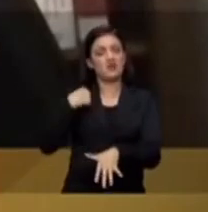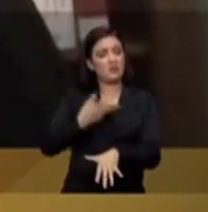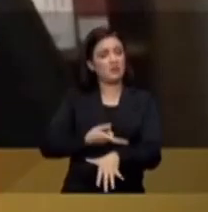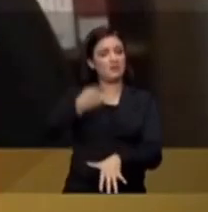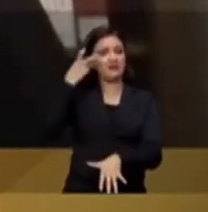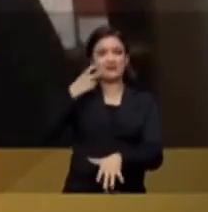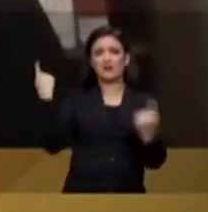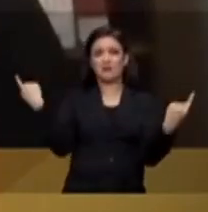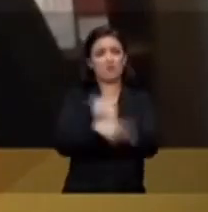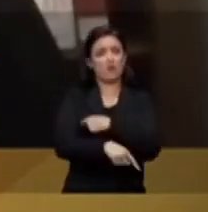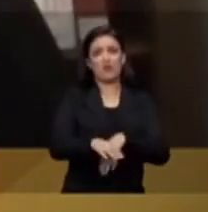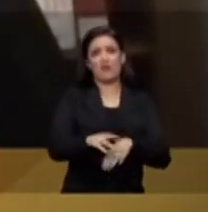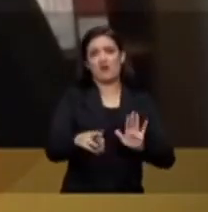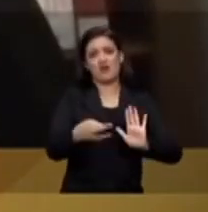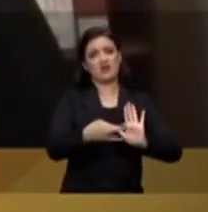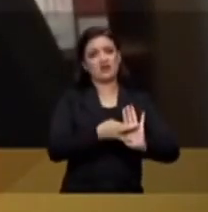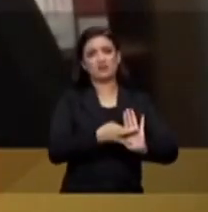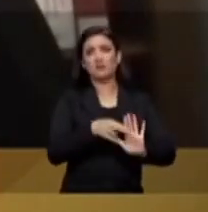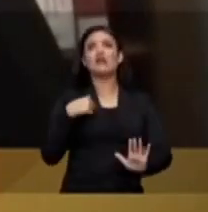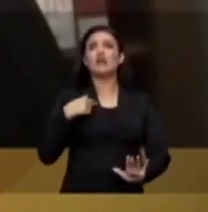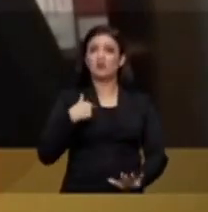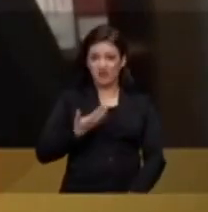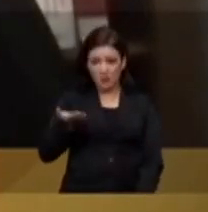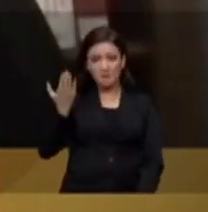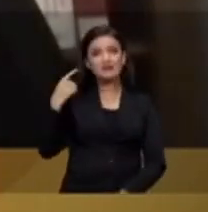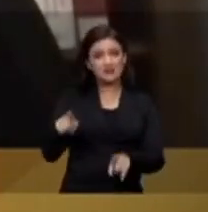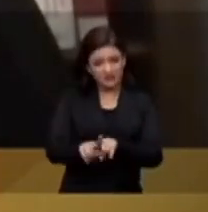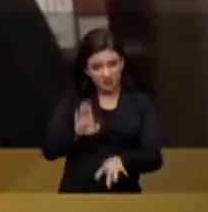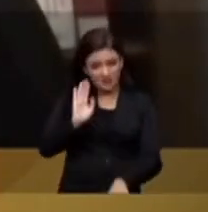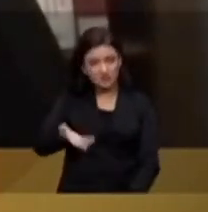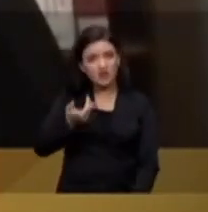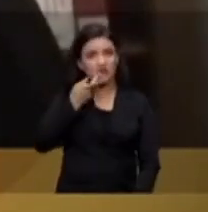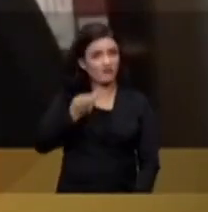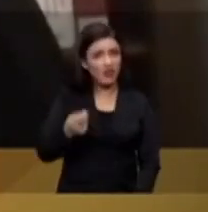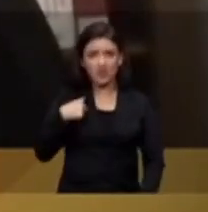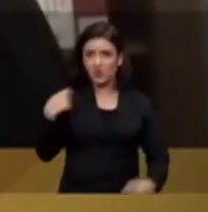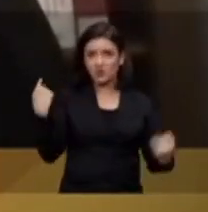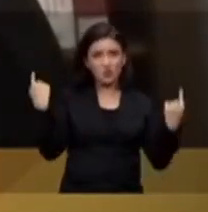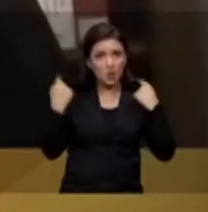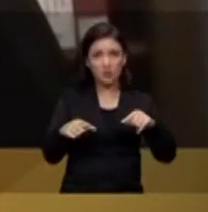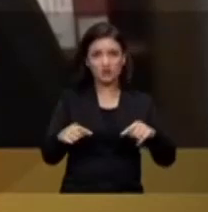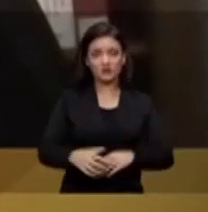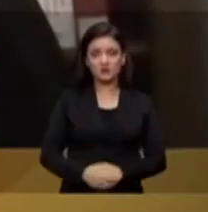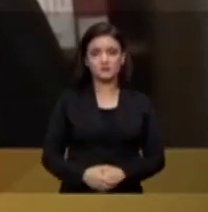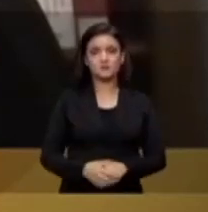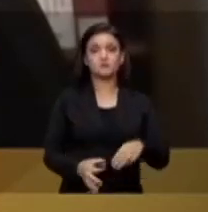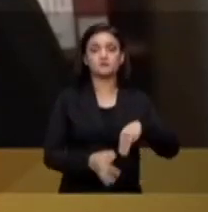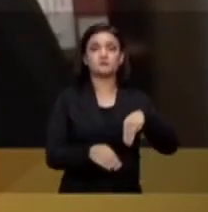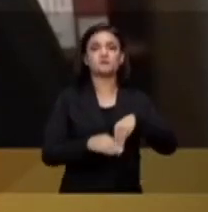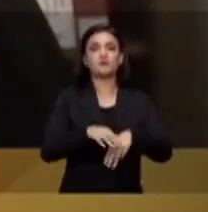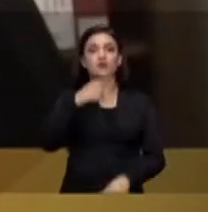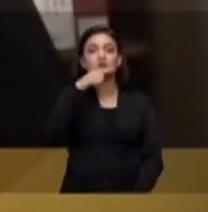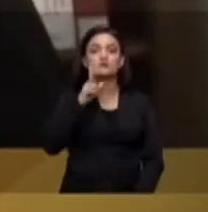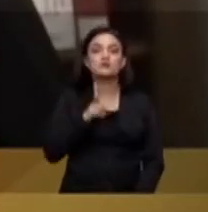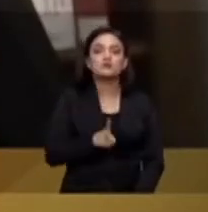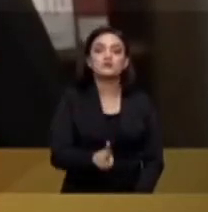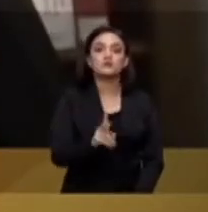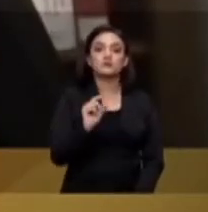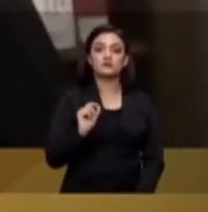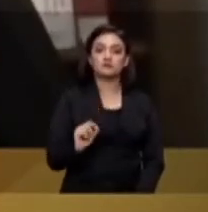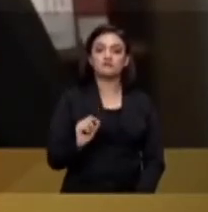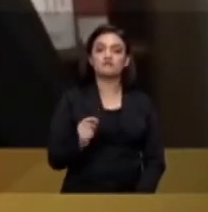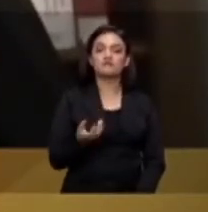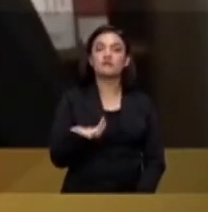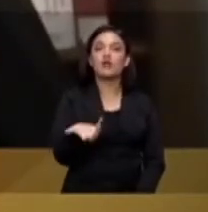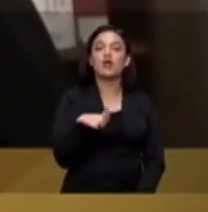antirregimental, e eu me manifestei com veemência naquela ocasião. Continua o ministro Gilmar dizendo o seguinte: